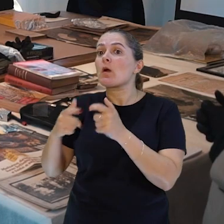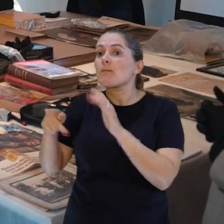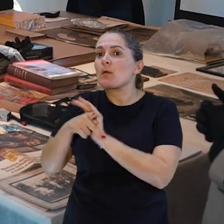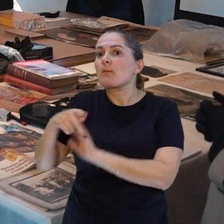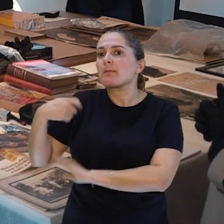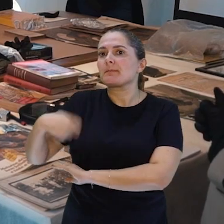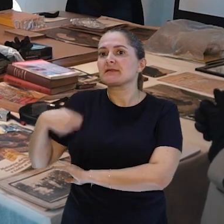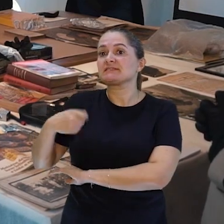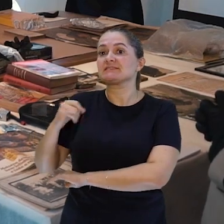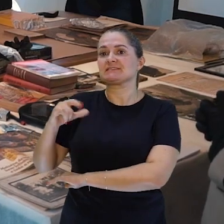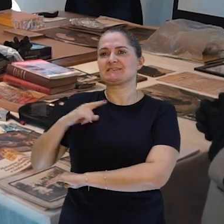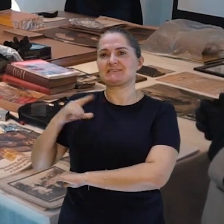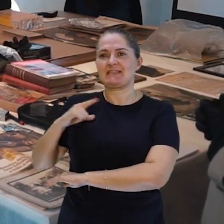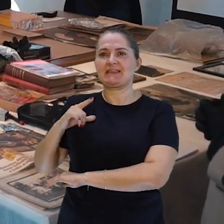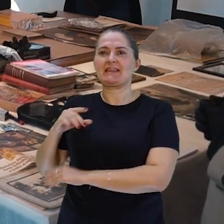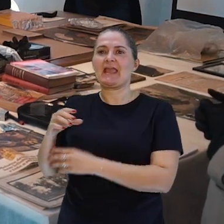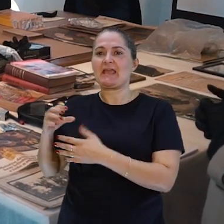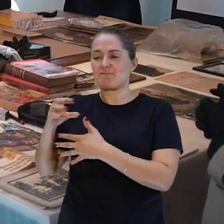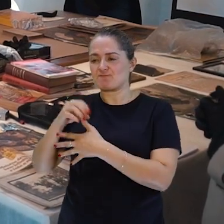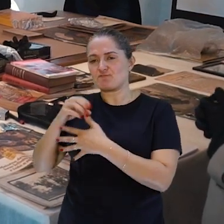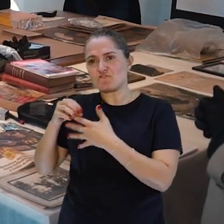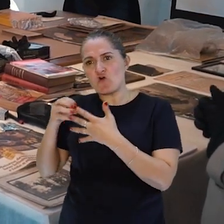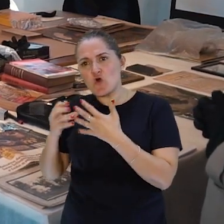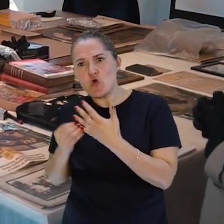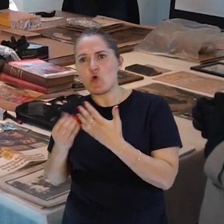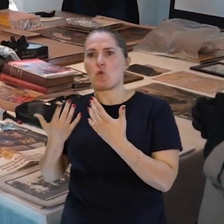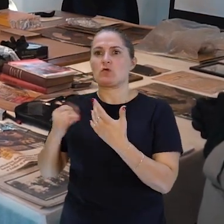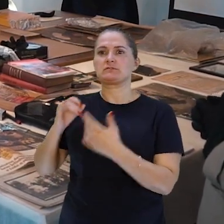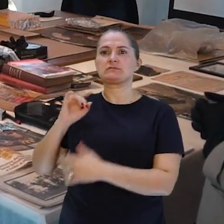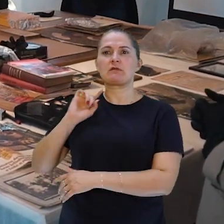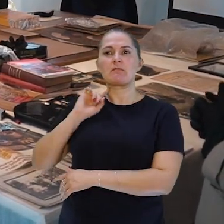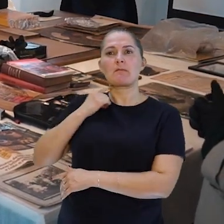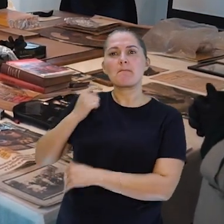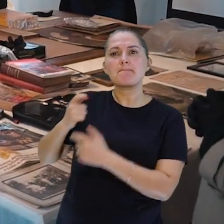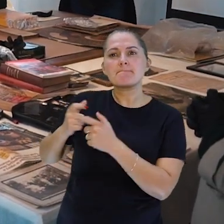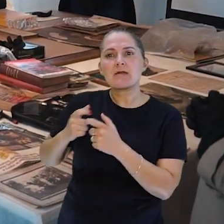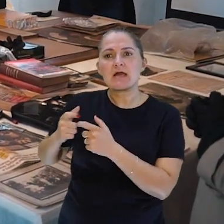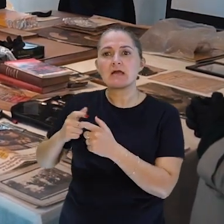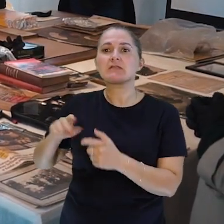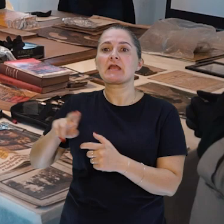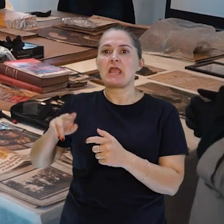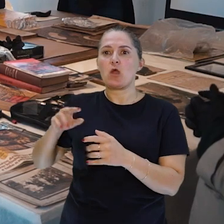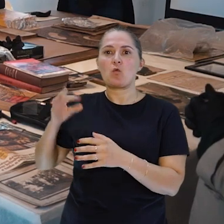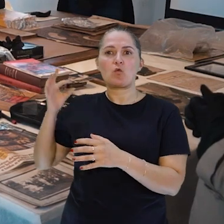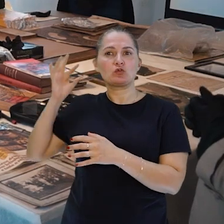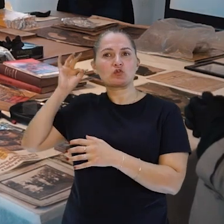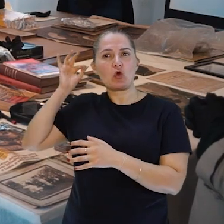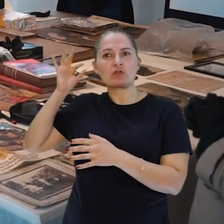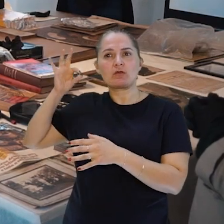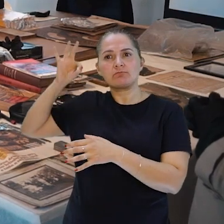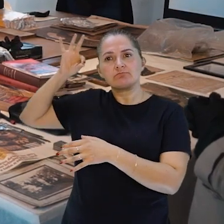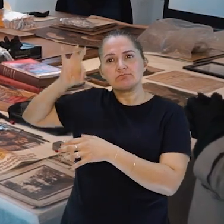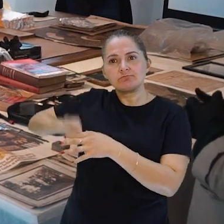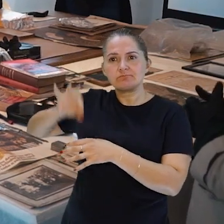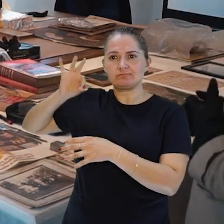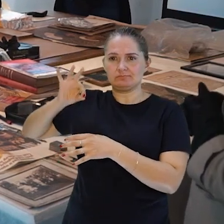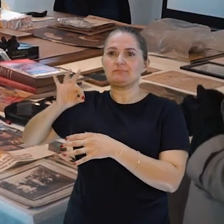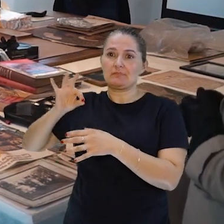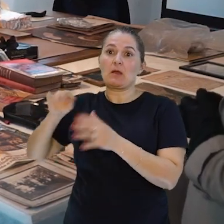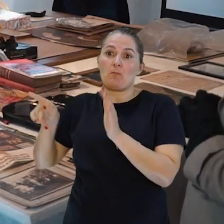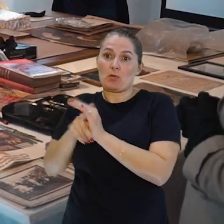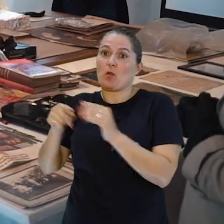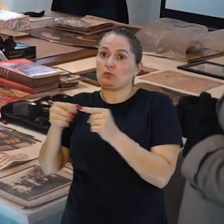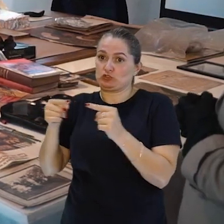pontuais. Aonde tem fungo, aonde tem mancha, eu vou com o SWAB, com as